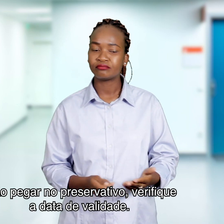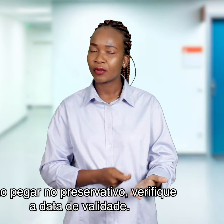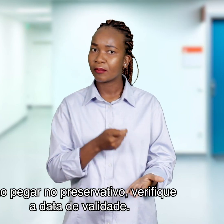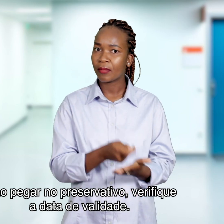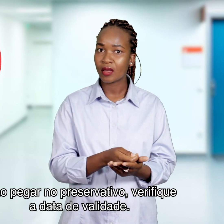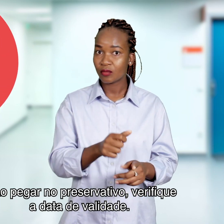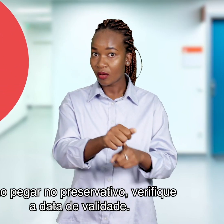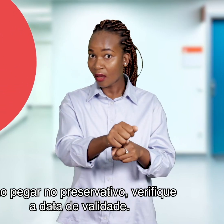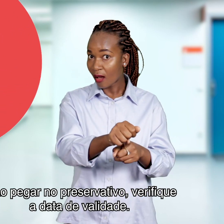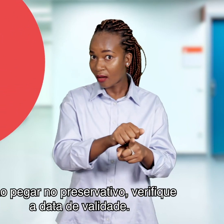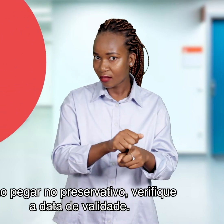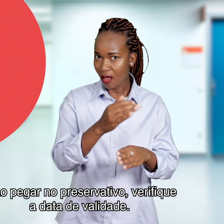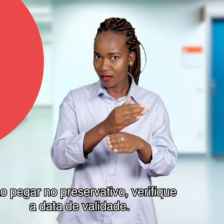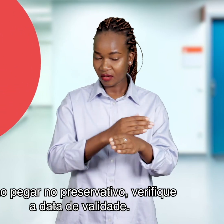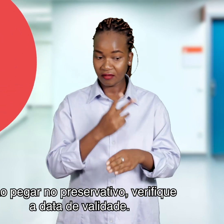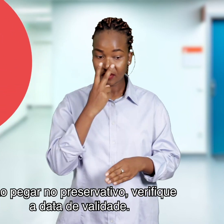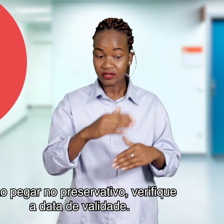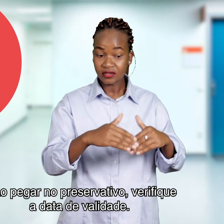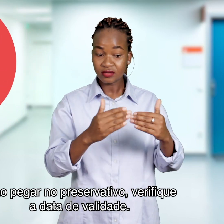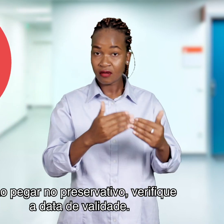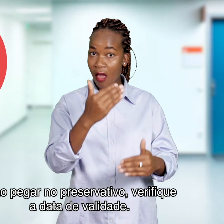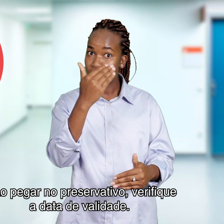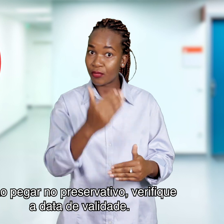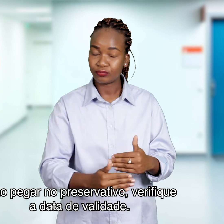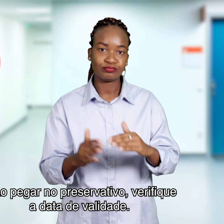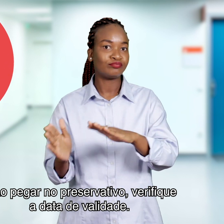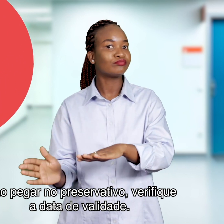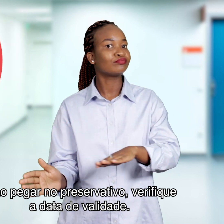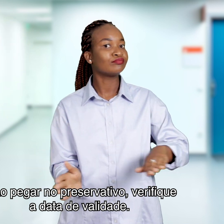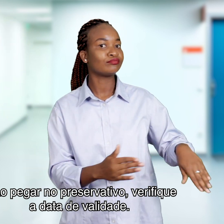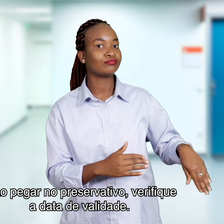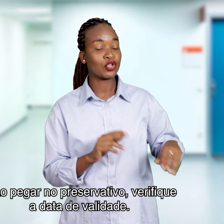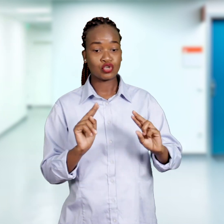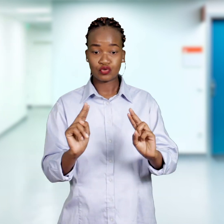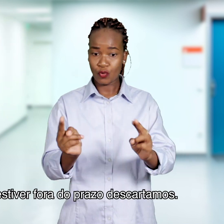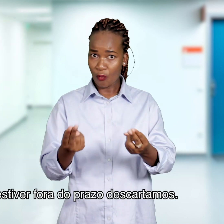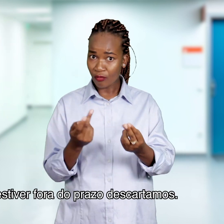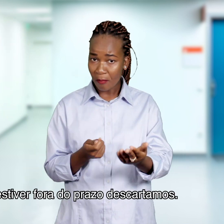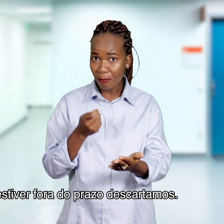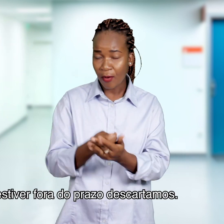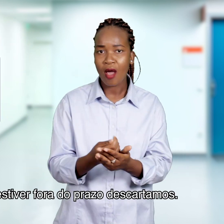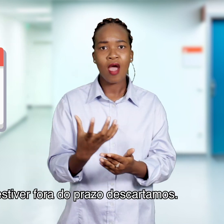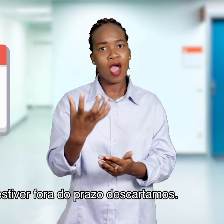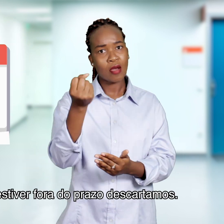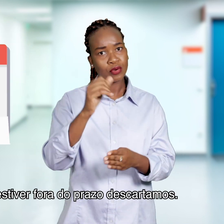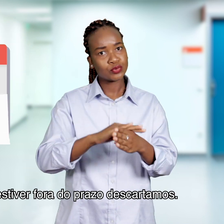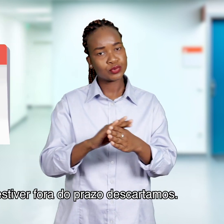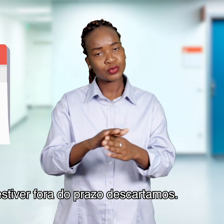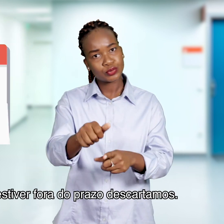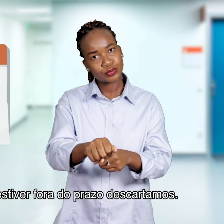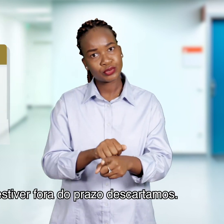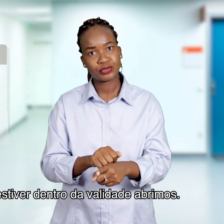Ao pegar um preservativo, verifique a data de validade. Se estiver fora do prazo,